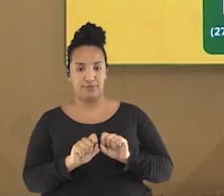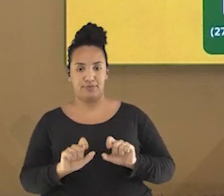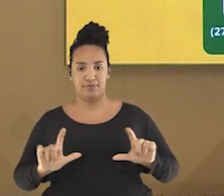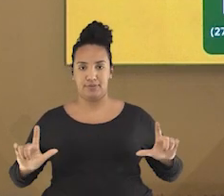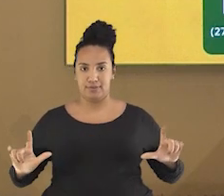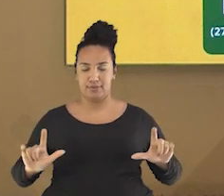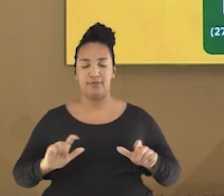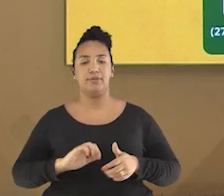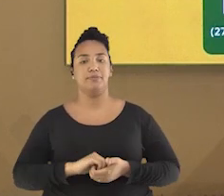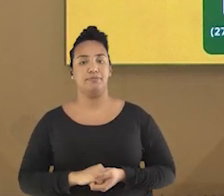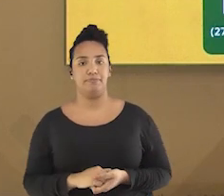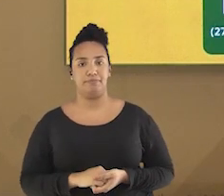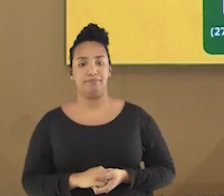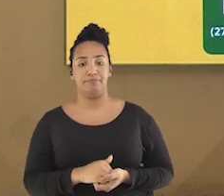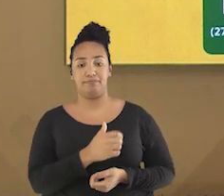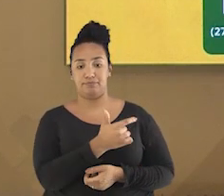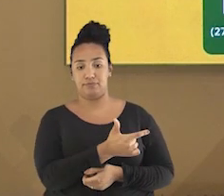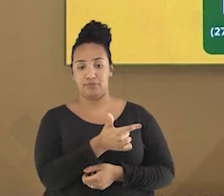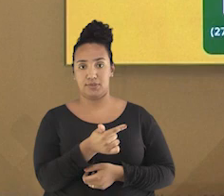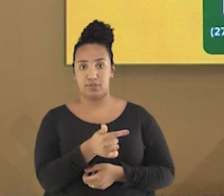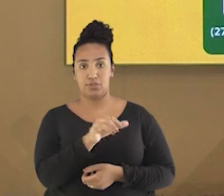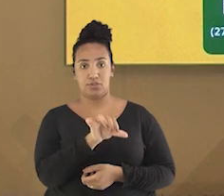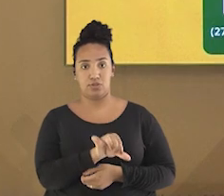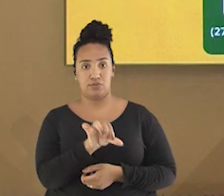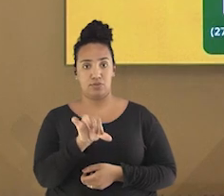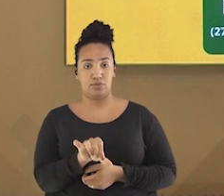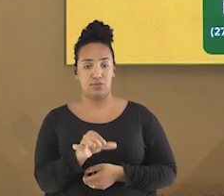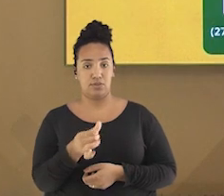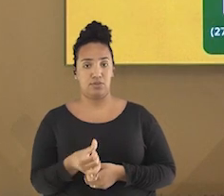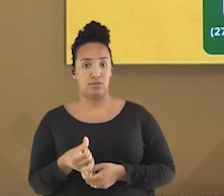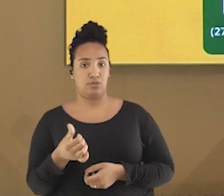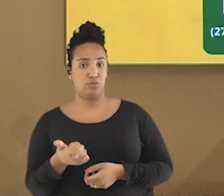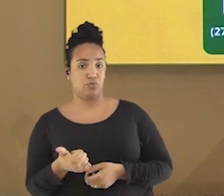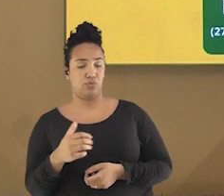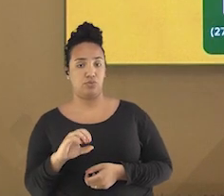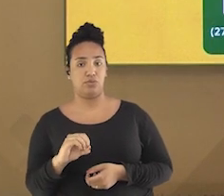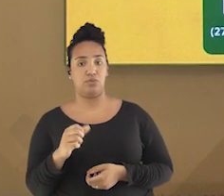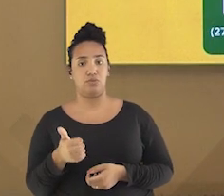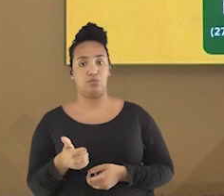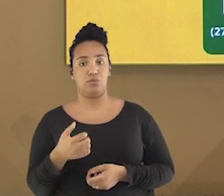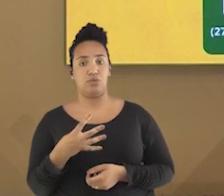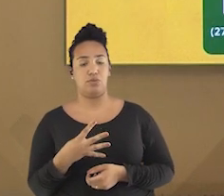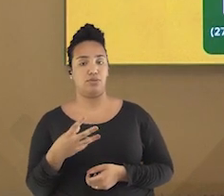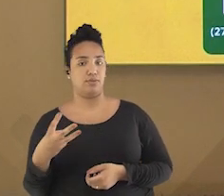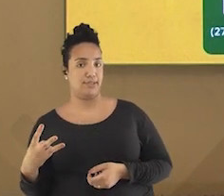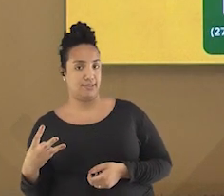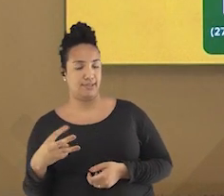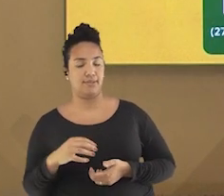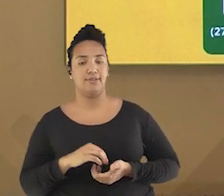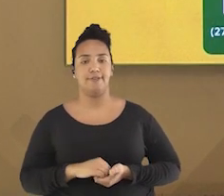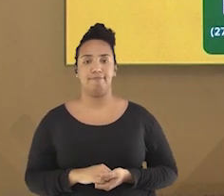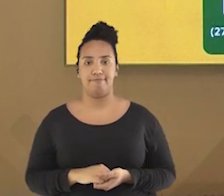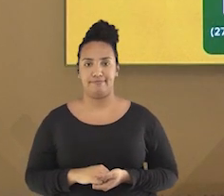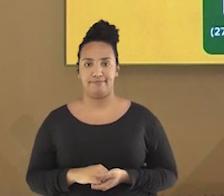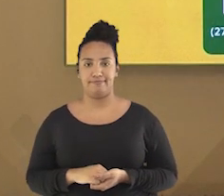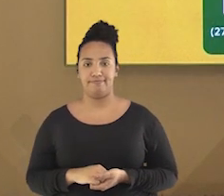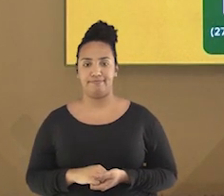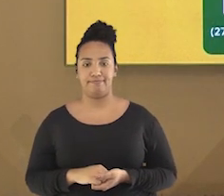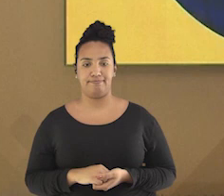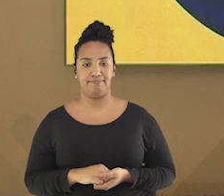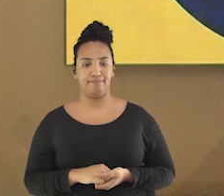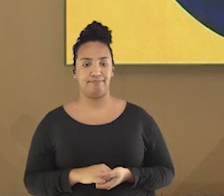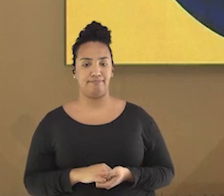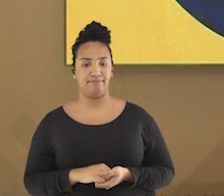QR Code, com o número 27 9966 10 143.